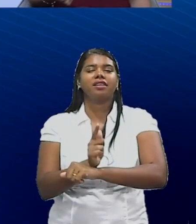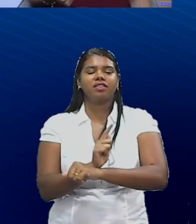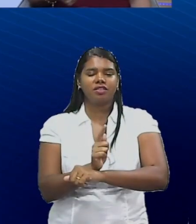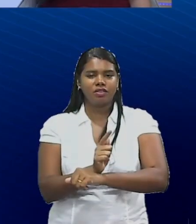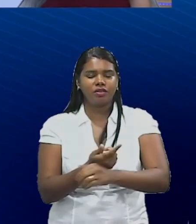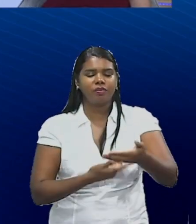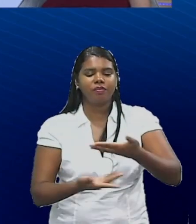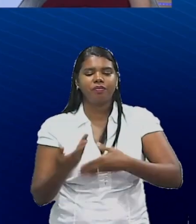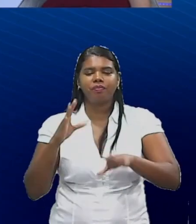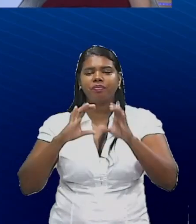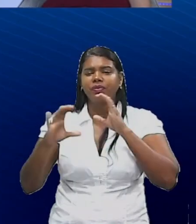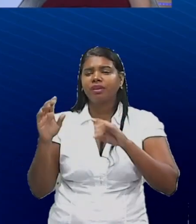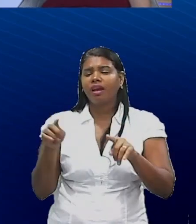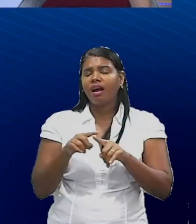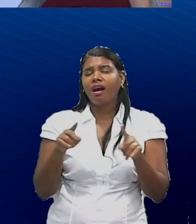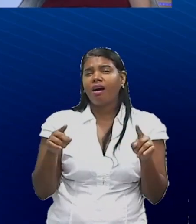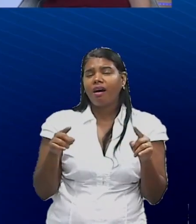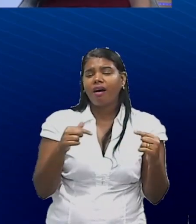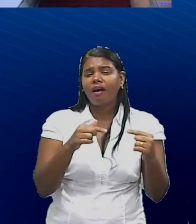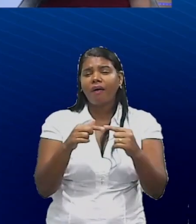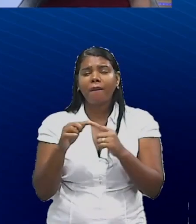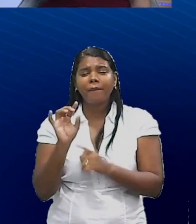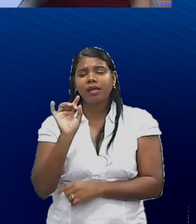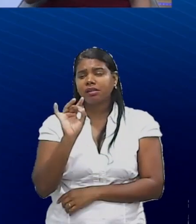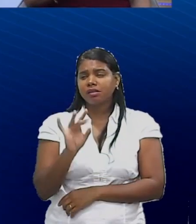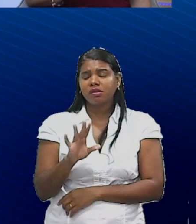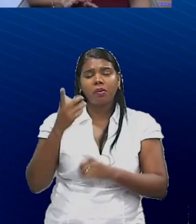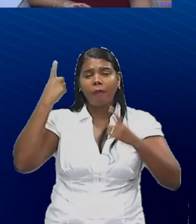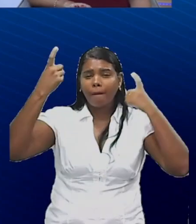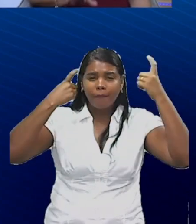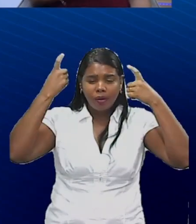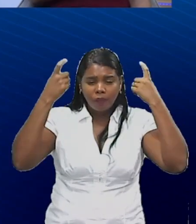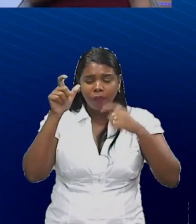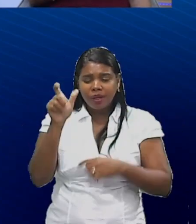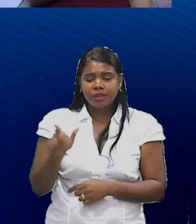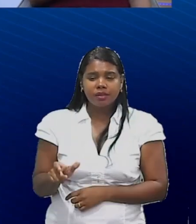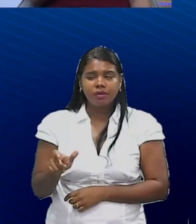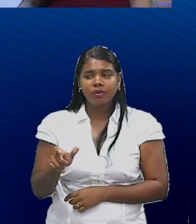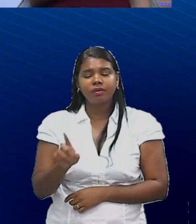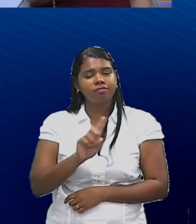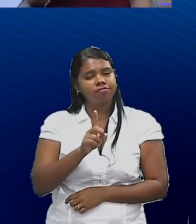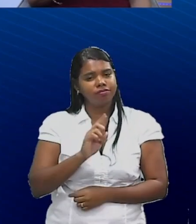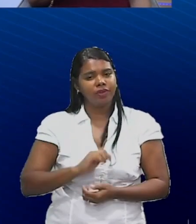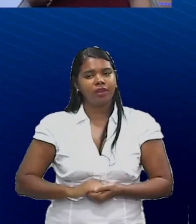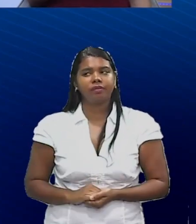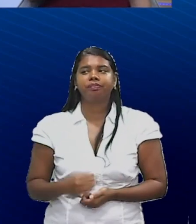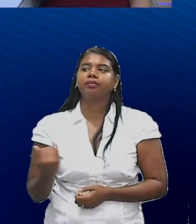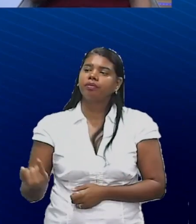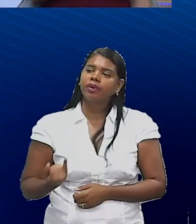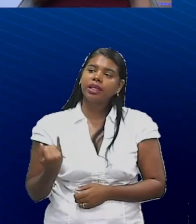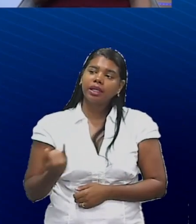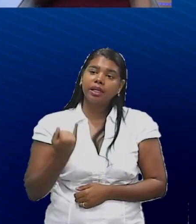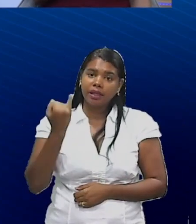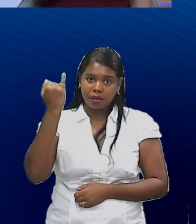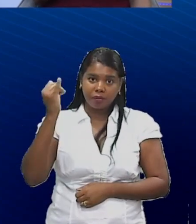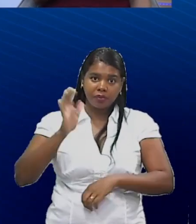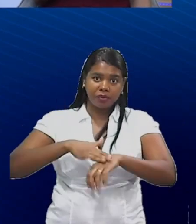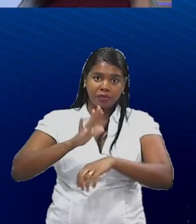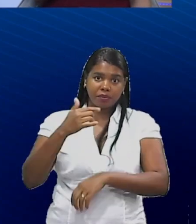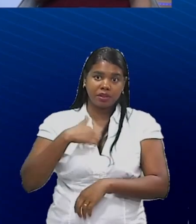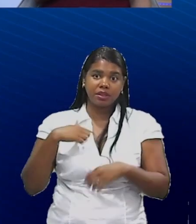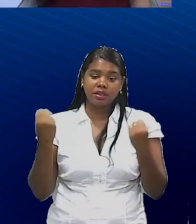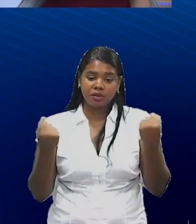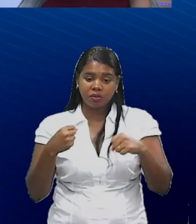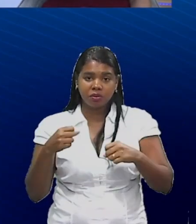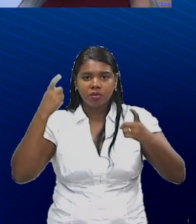relacionamento. Ah, mas a gestão de relacionamento é só minha preocupação é com o cliente. Não, o cliente é fundamental. Mas eu preciso me preocupar